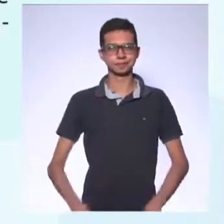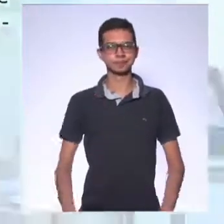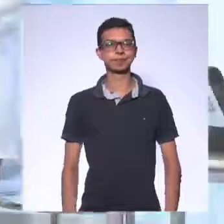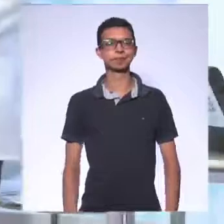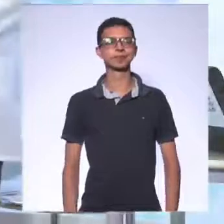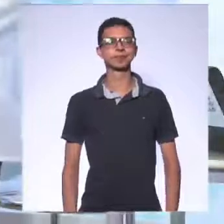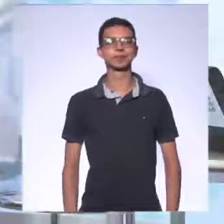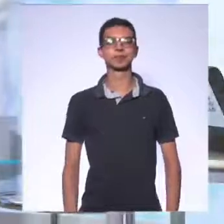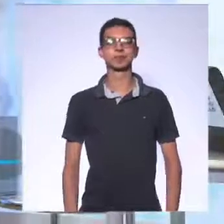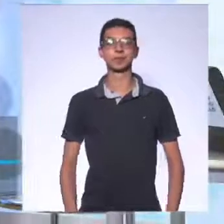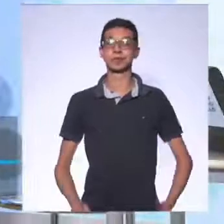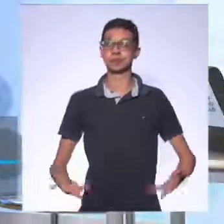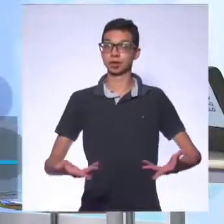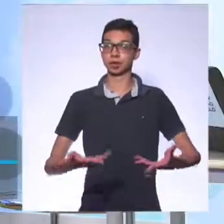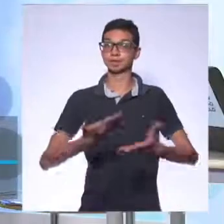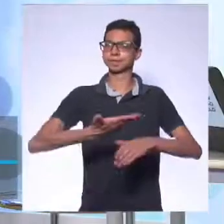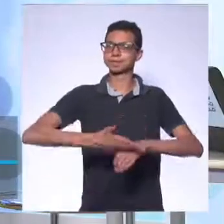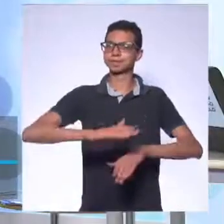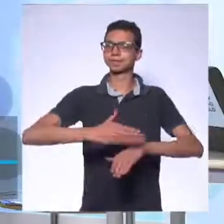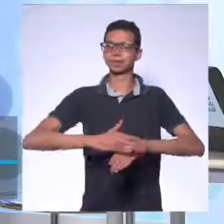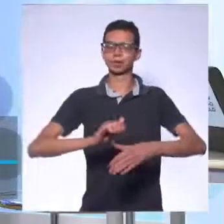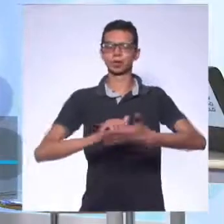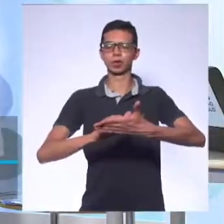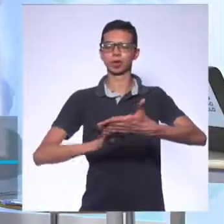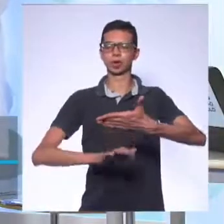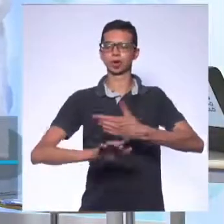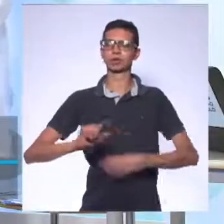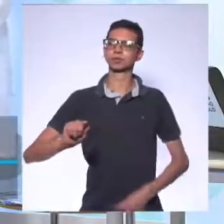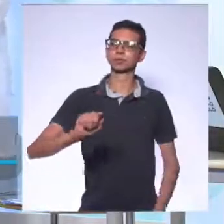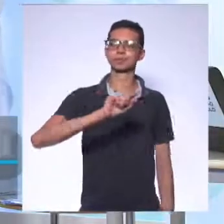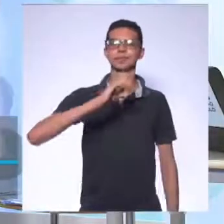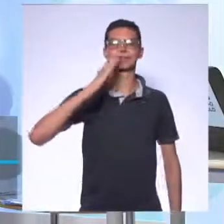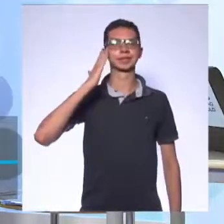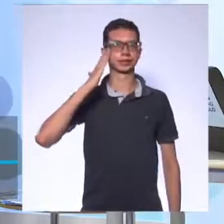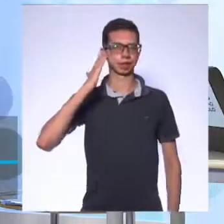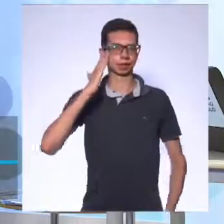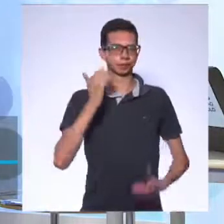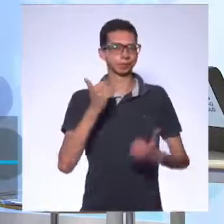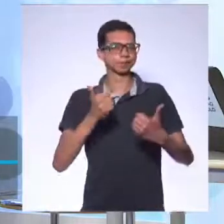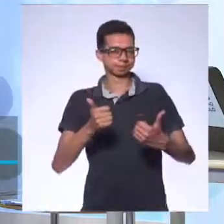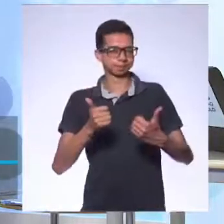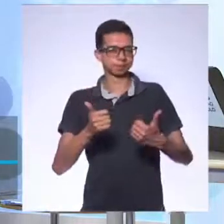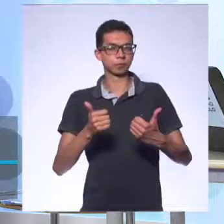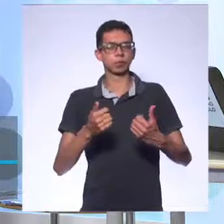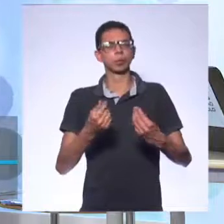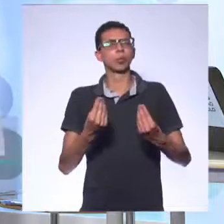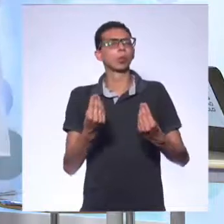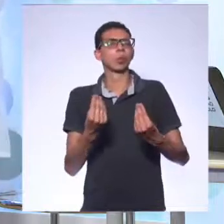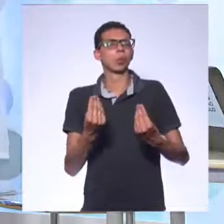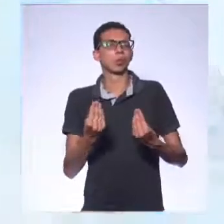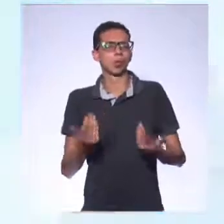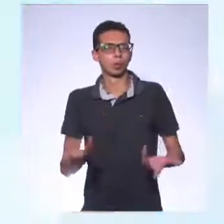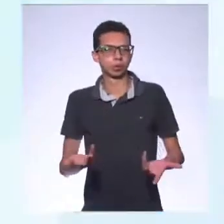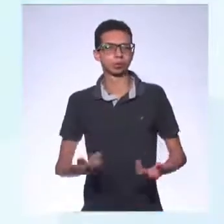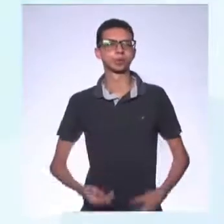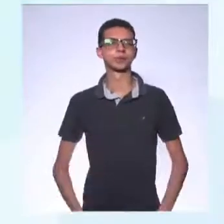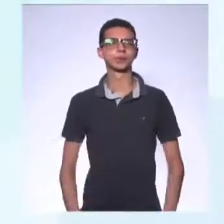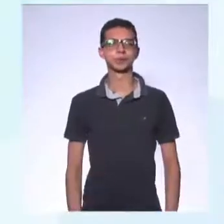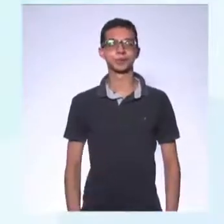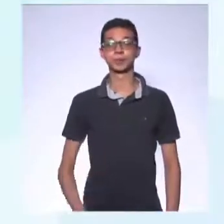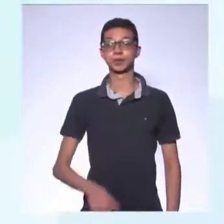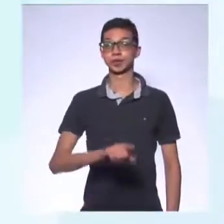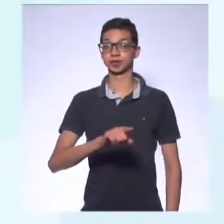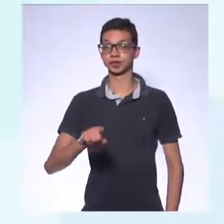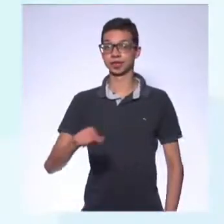Então essa é a habilidade aí do currículo que nós vamos trabalhar. Bom, como que nós vamos fazer isso aí? Então, né, quem tiver com o